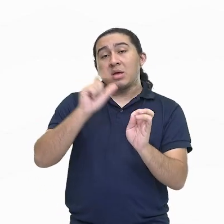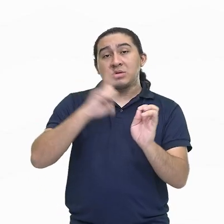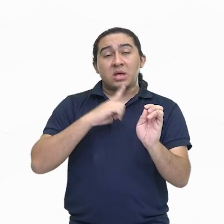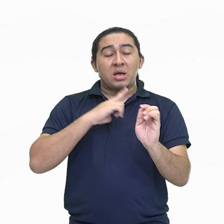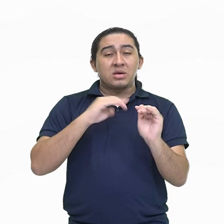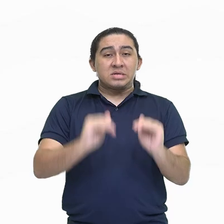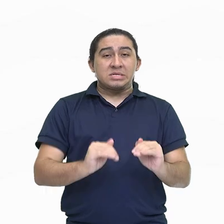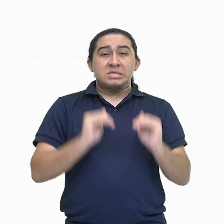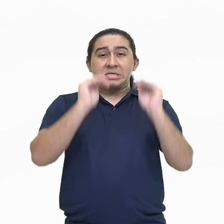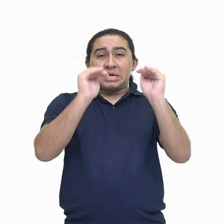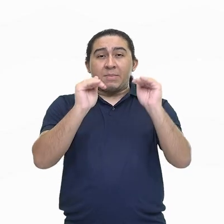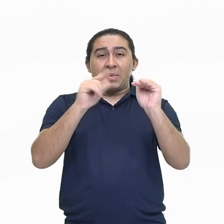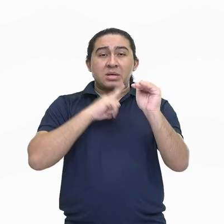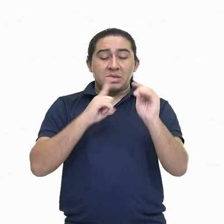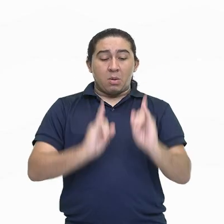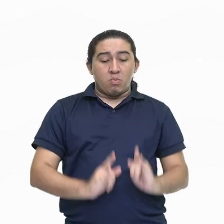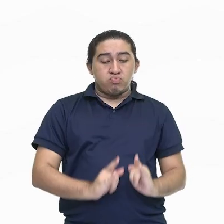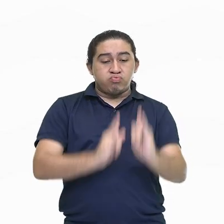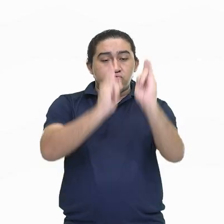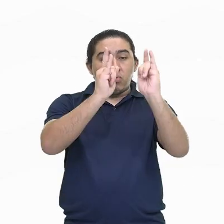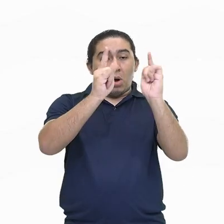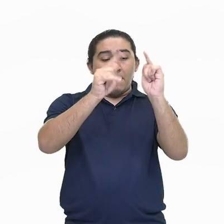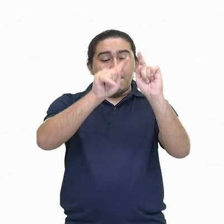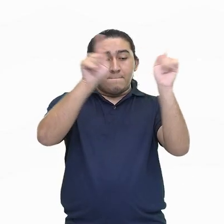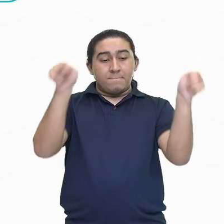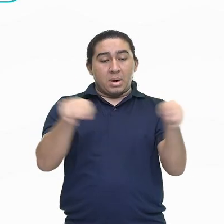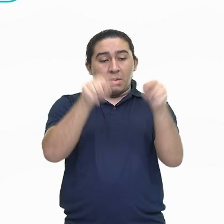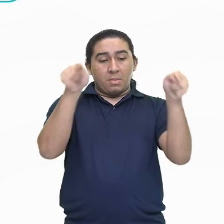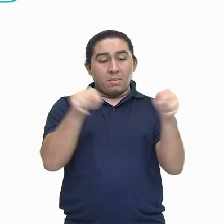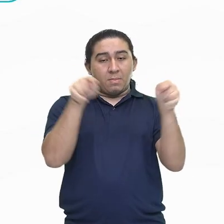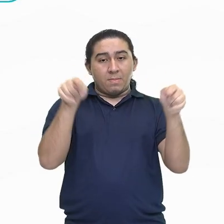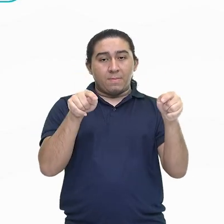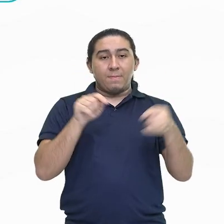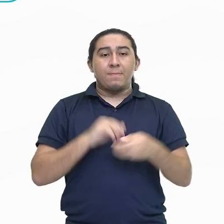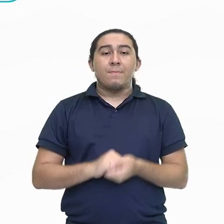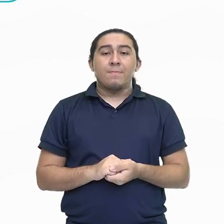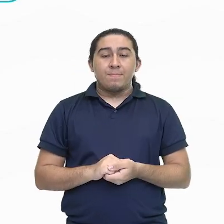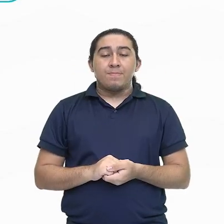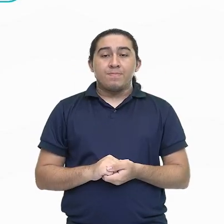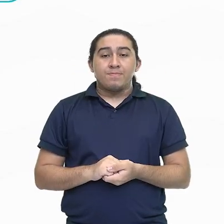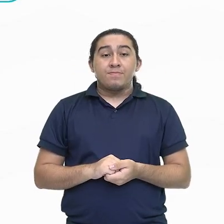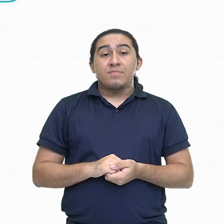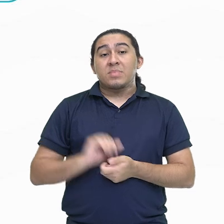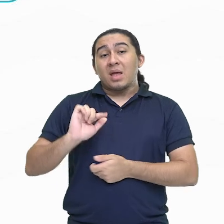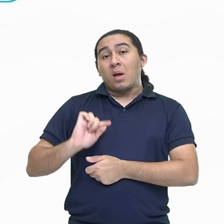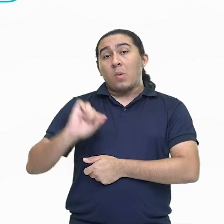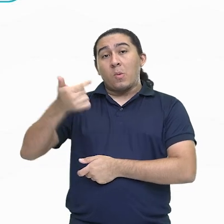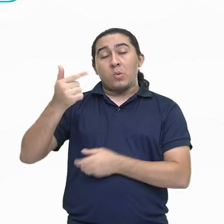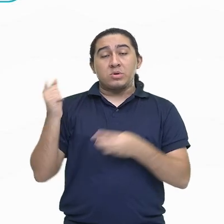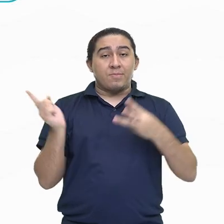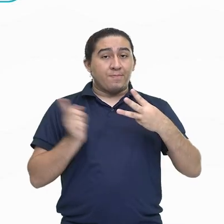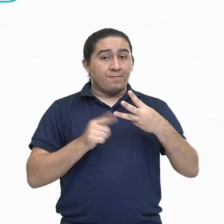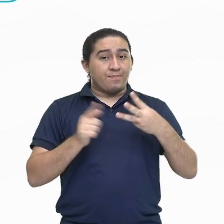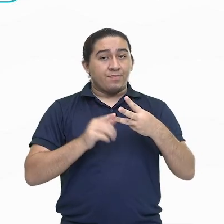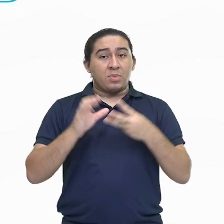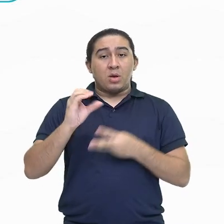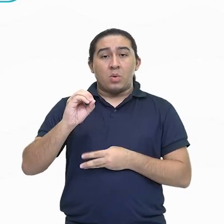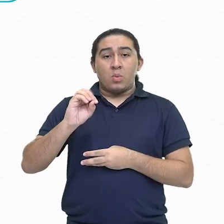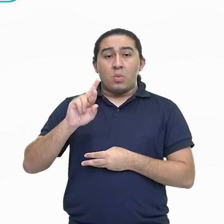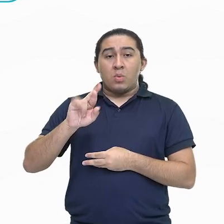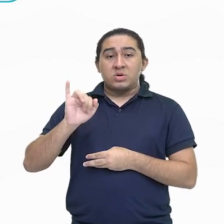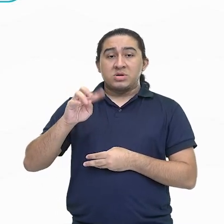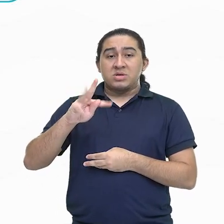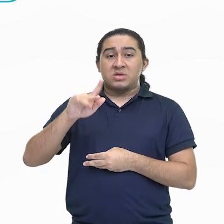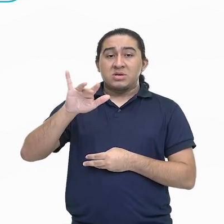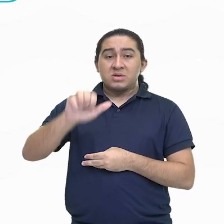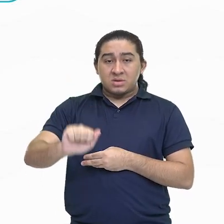cima da coluna. E nós temos também a ordem coríntia, que é uma evolução da ordem